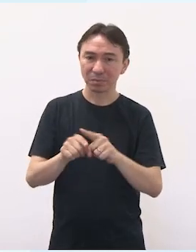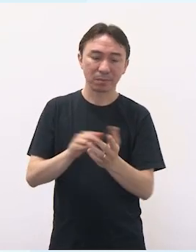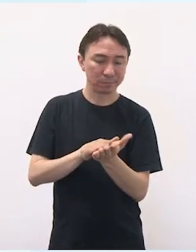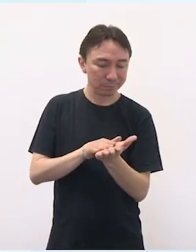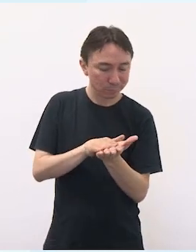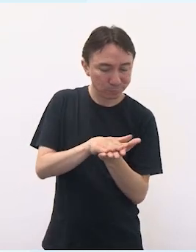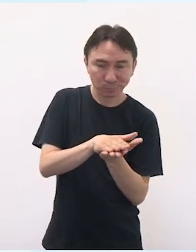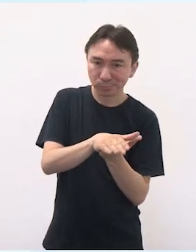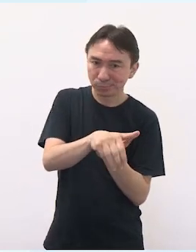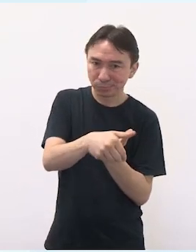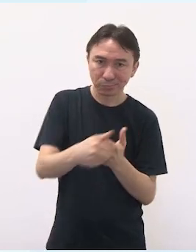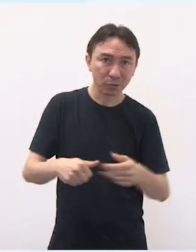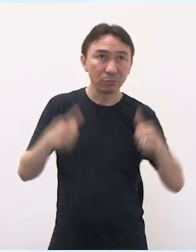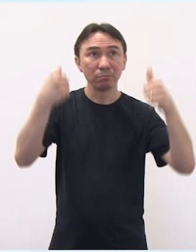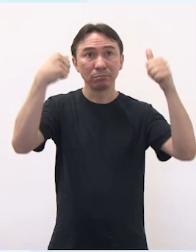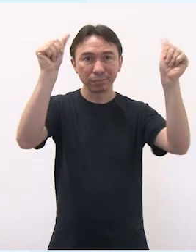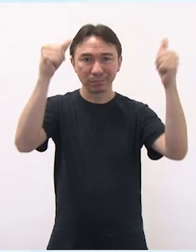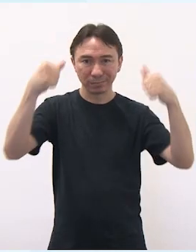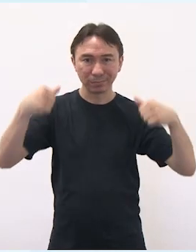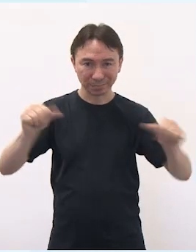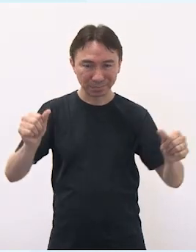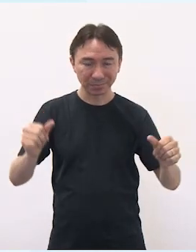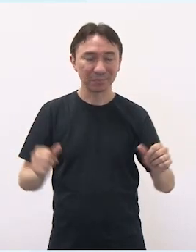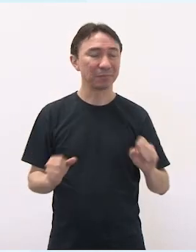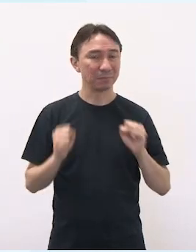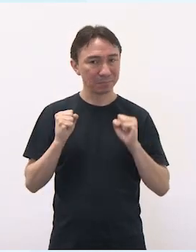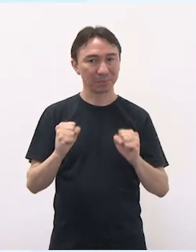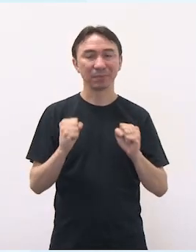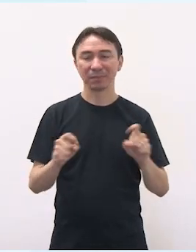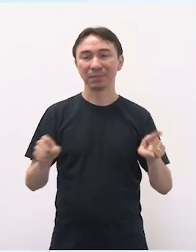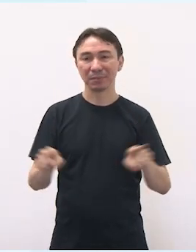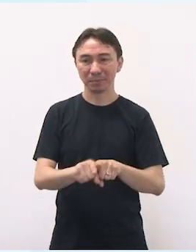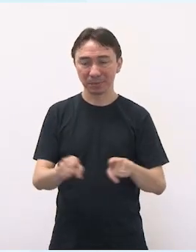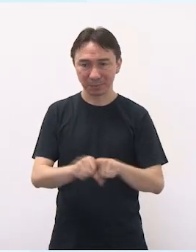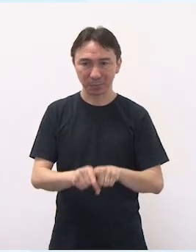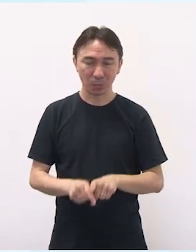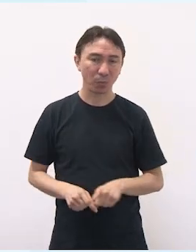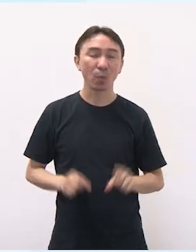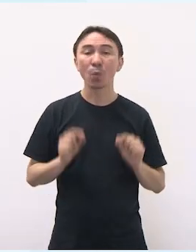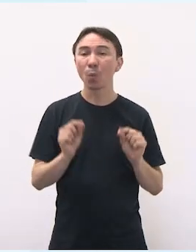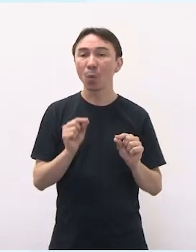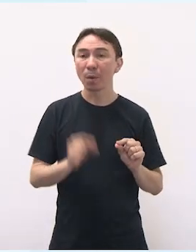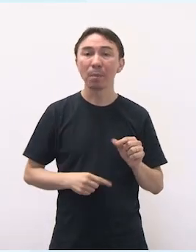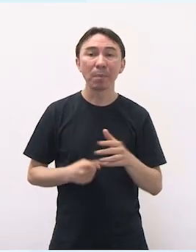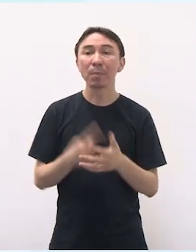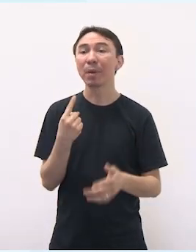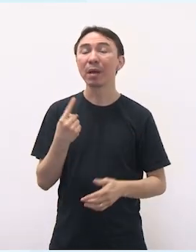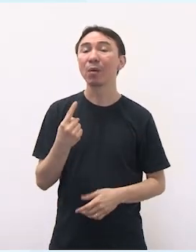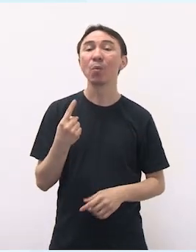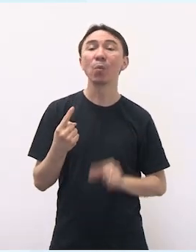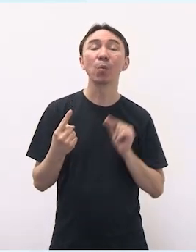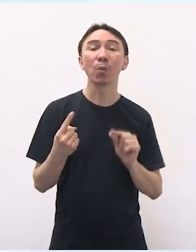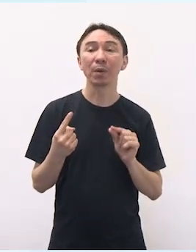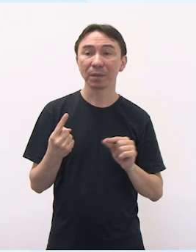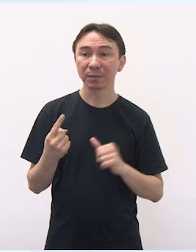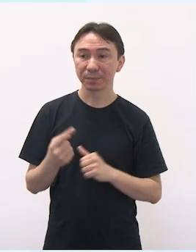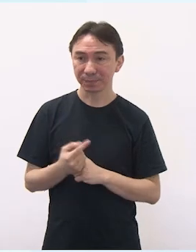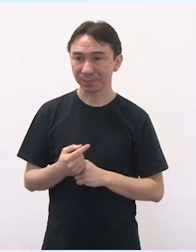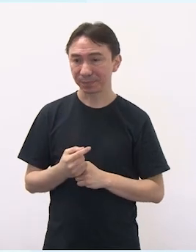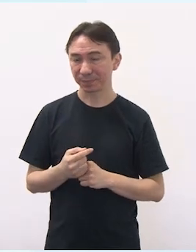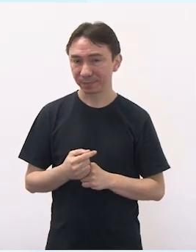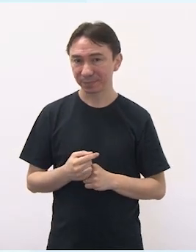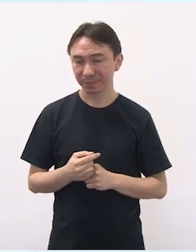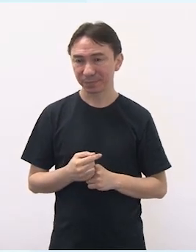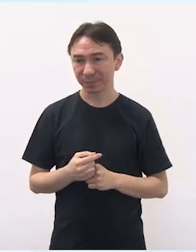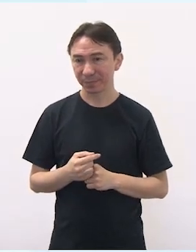corredores, nas salas de aula. E a primeira ação do bem é o seguinte: fale com alguém com quem você nunca